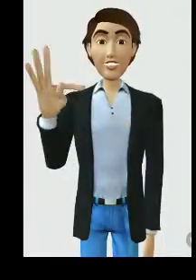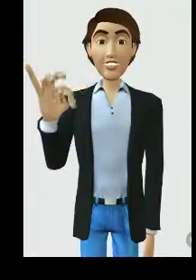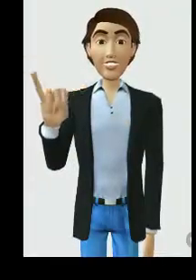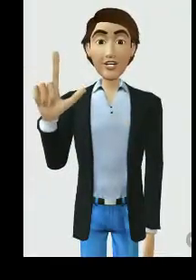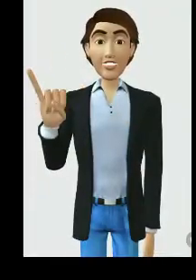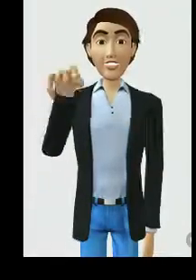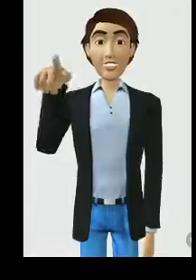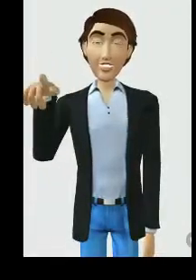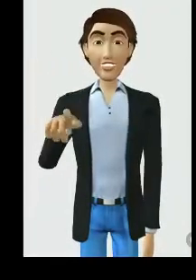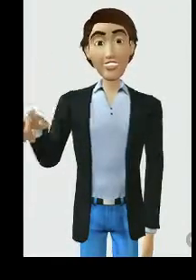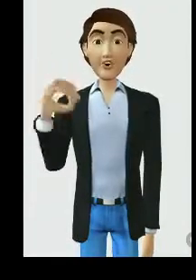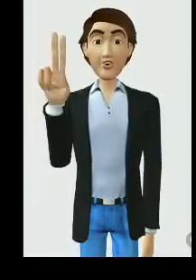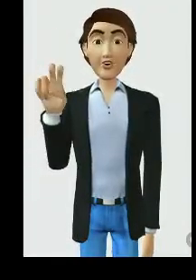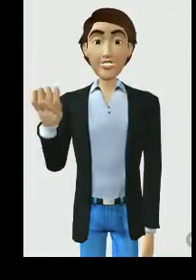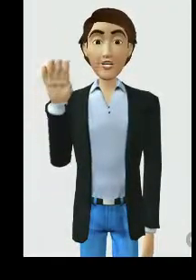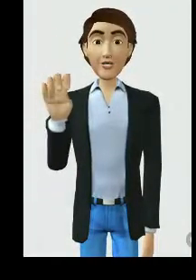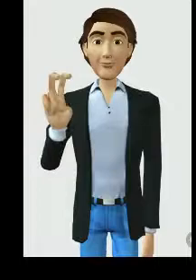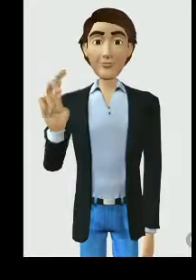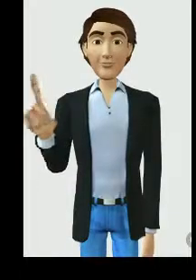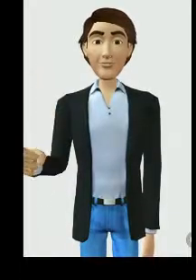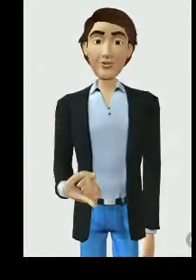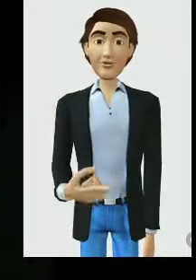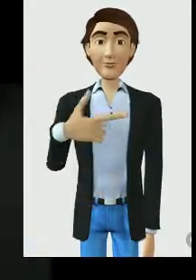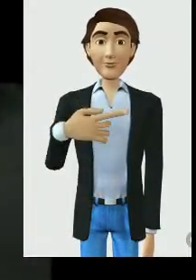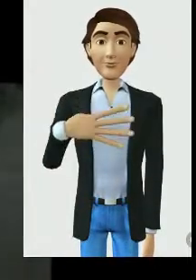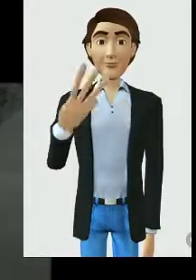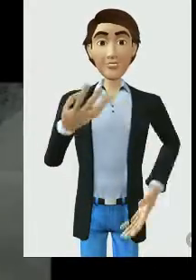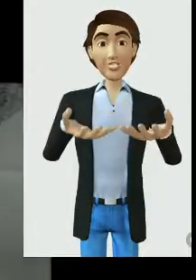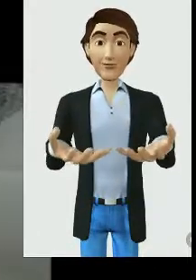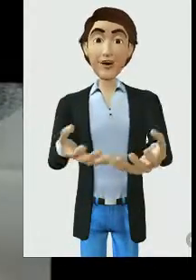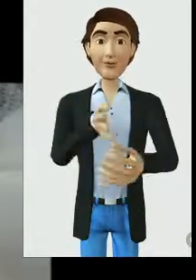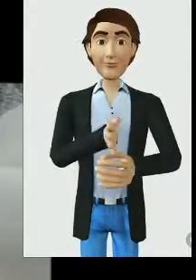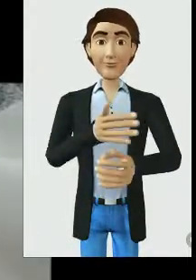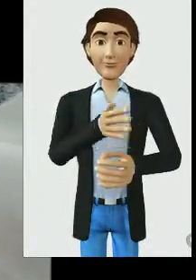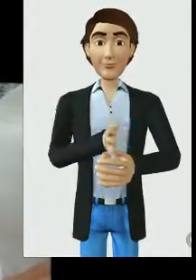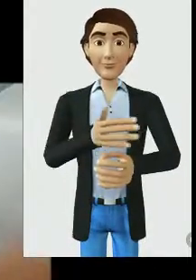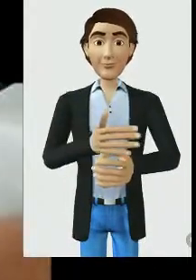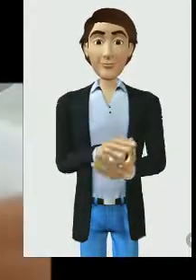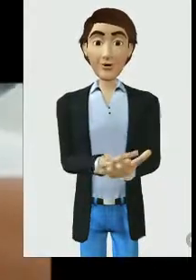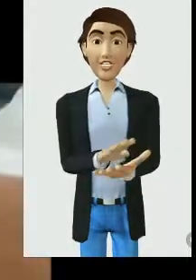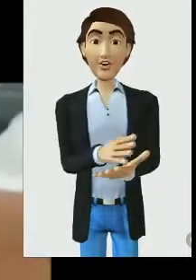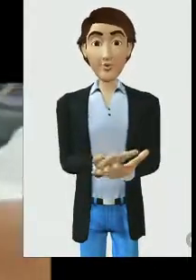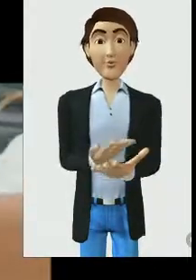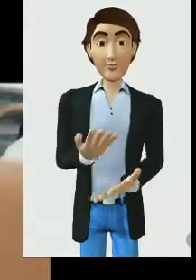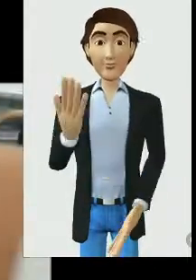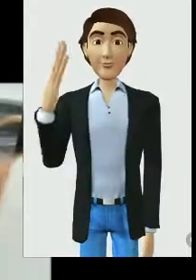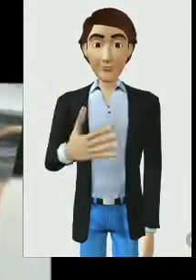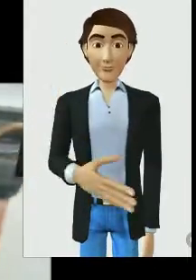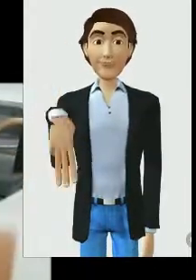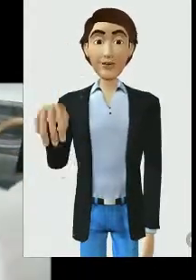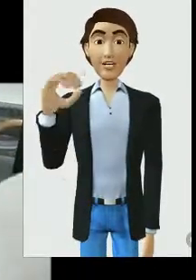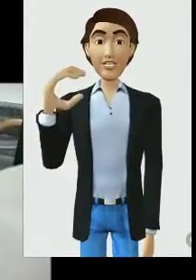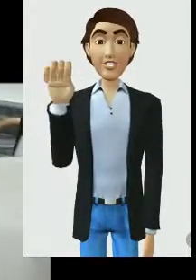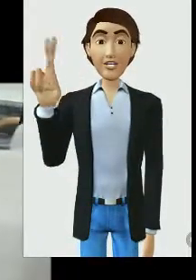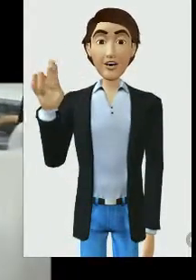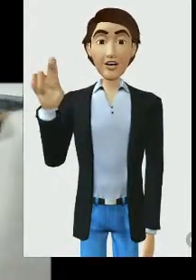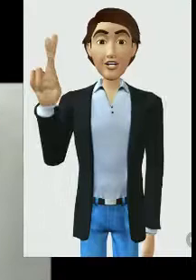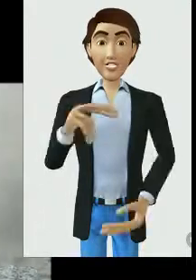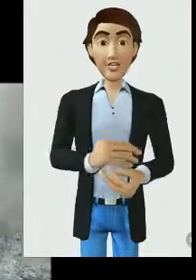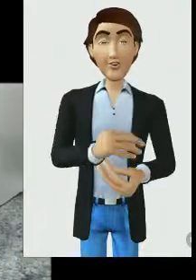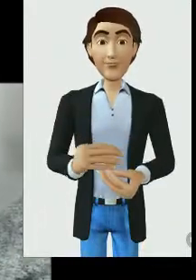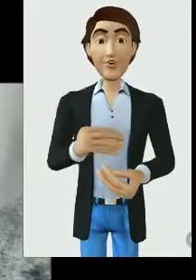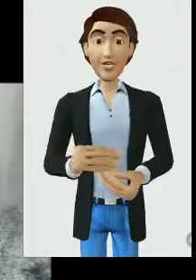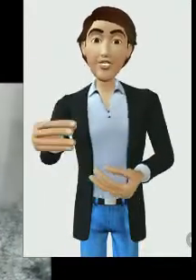Para a técnica, utilizou-se 5,243 gramas de batata frita, macerada e repartida em